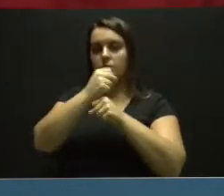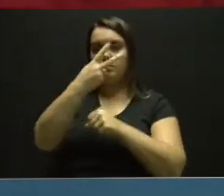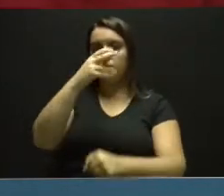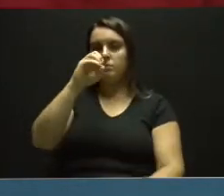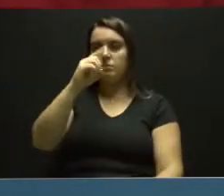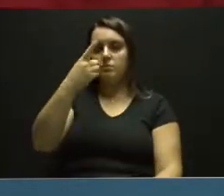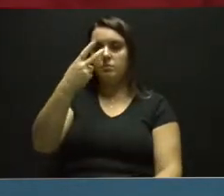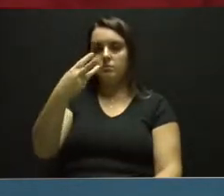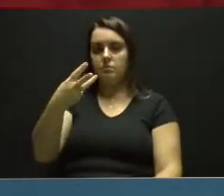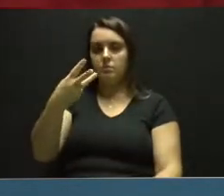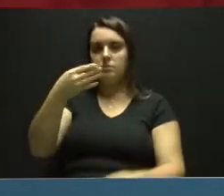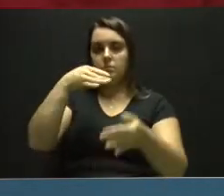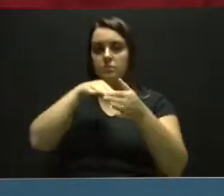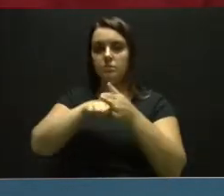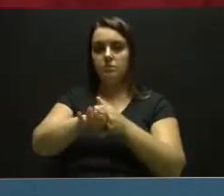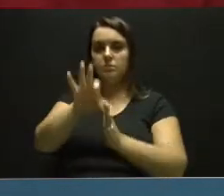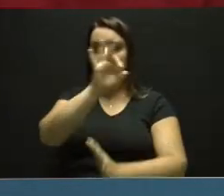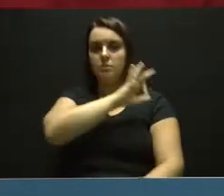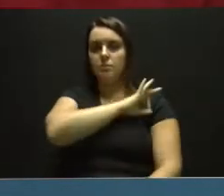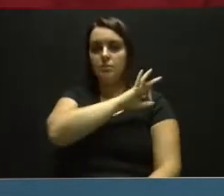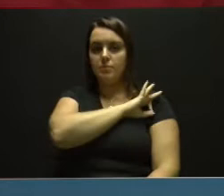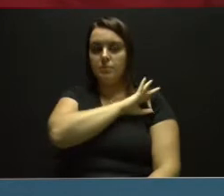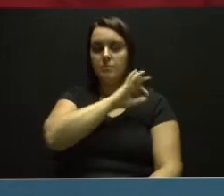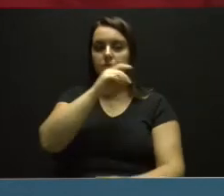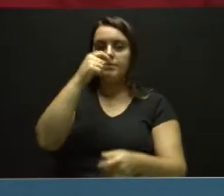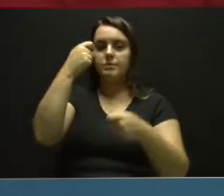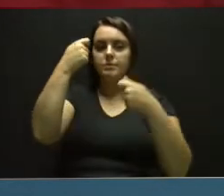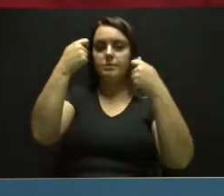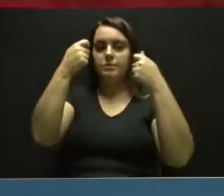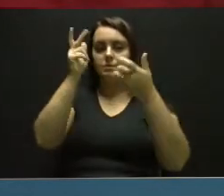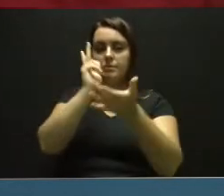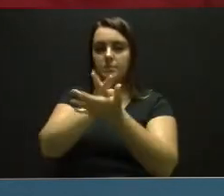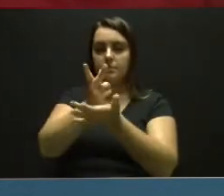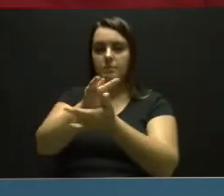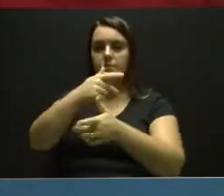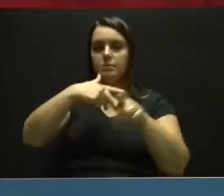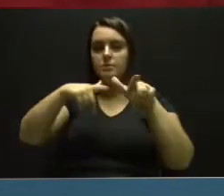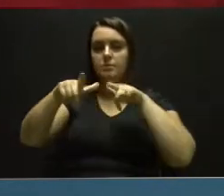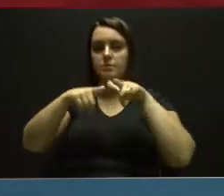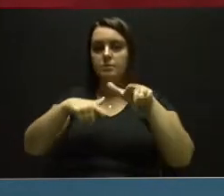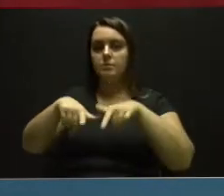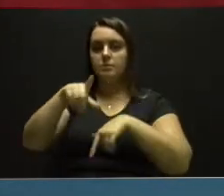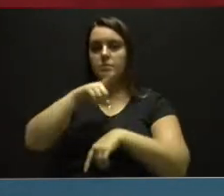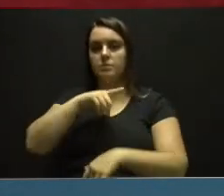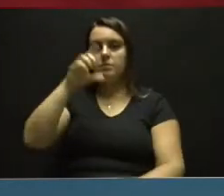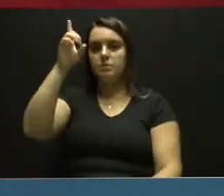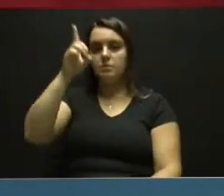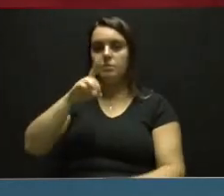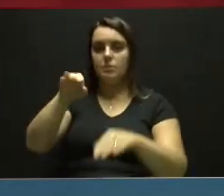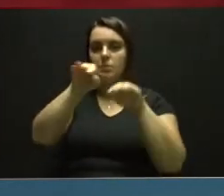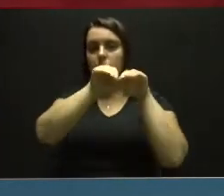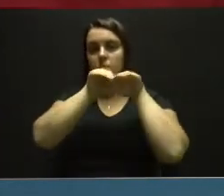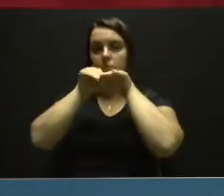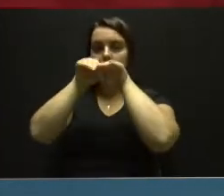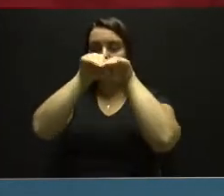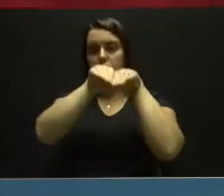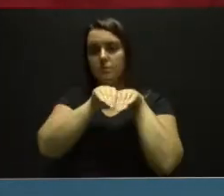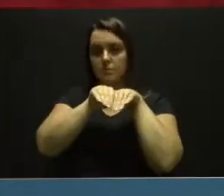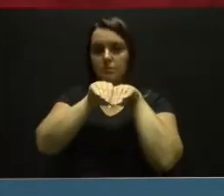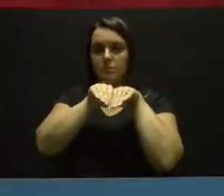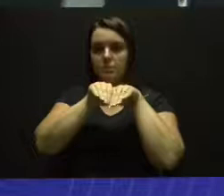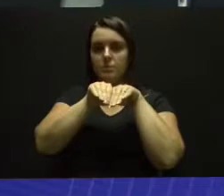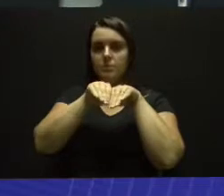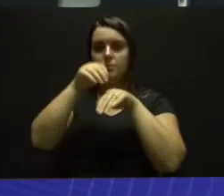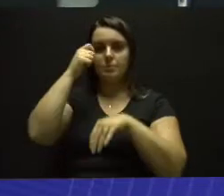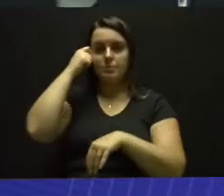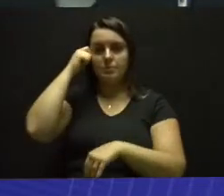de cubatão sempre comprometido com trabalhos que envolvem o direito à igualdade racial no